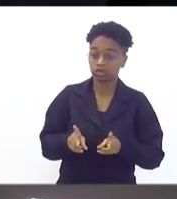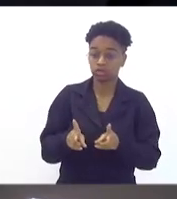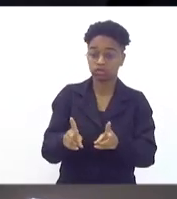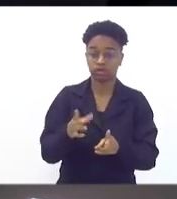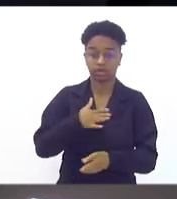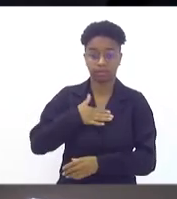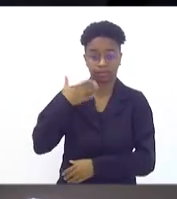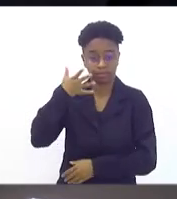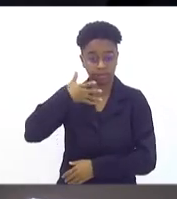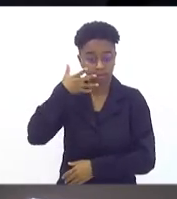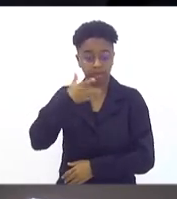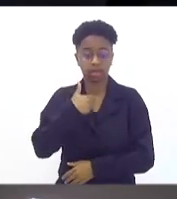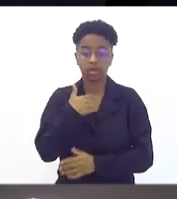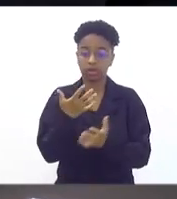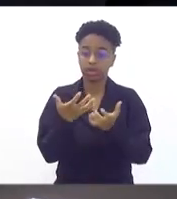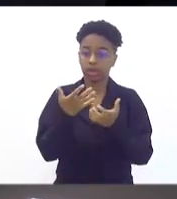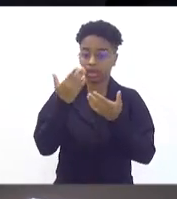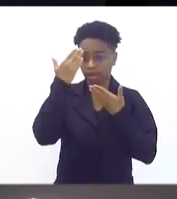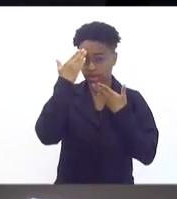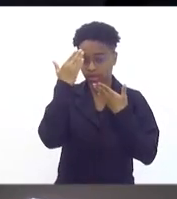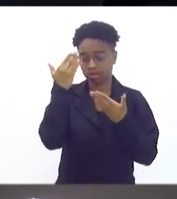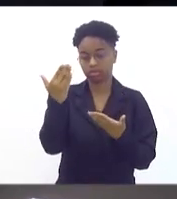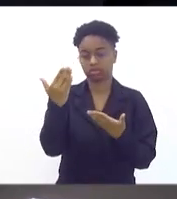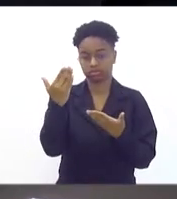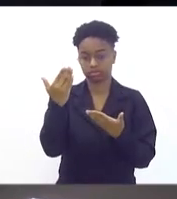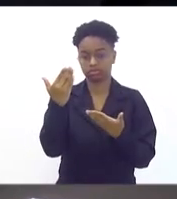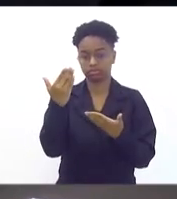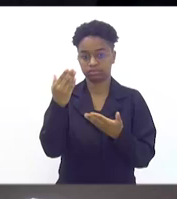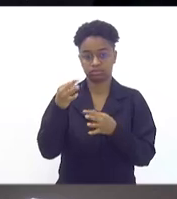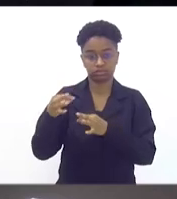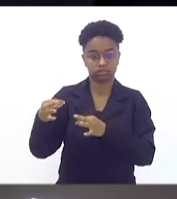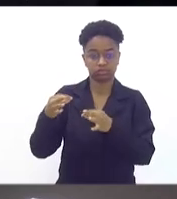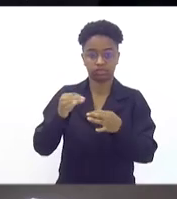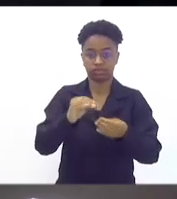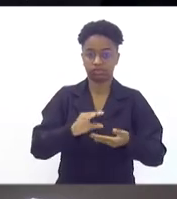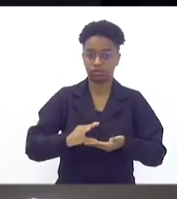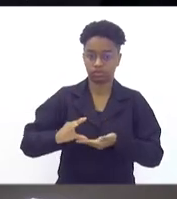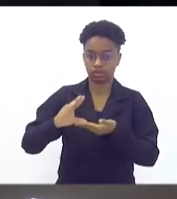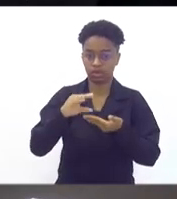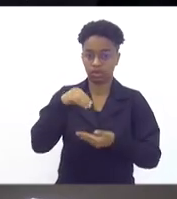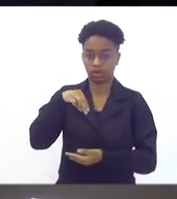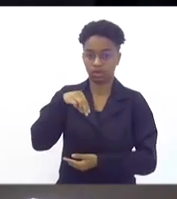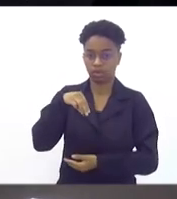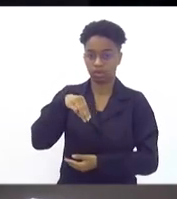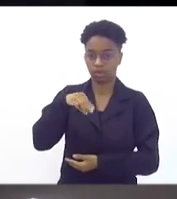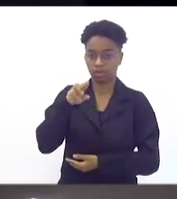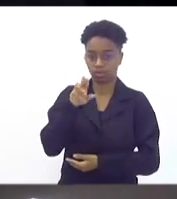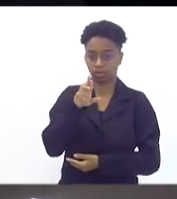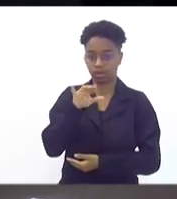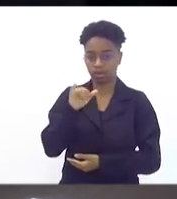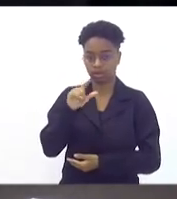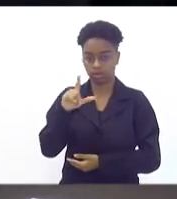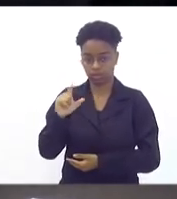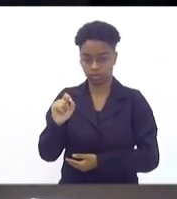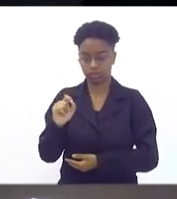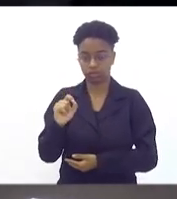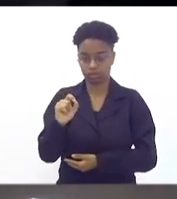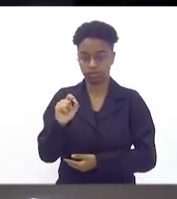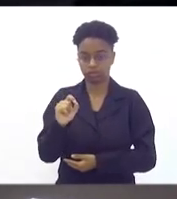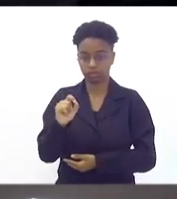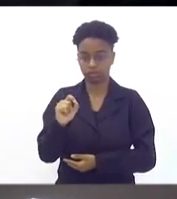a minha explanação eu queria agradecer muito aos conselheiros Murilo que vai ser aí nosso